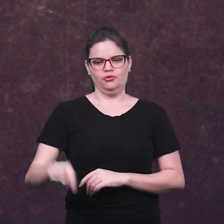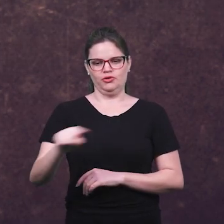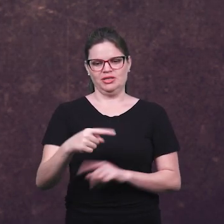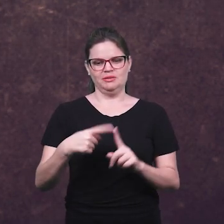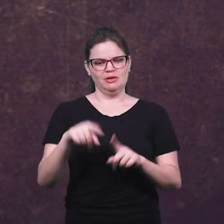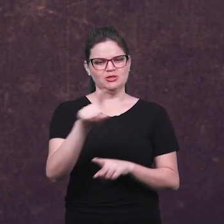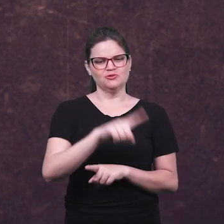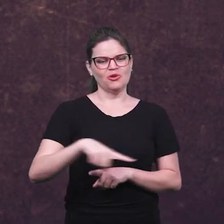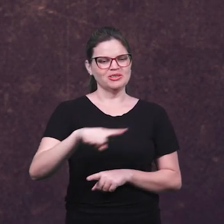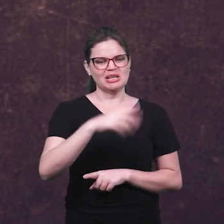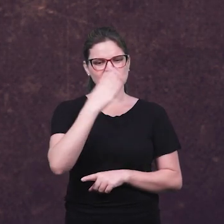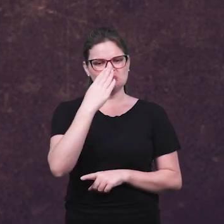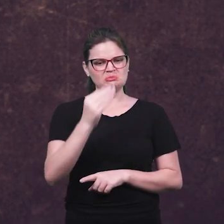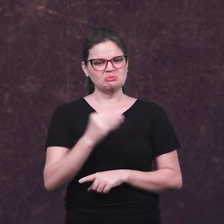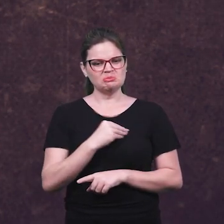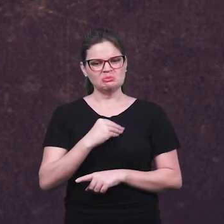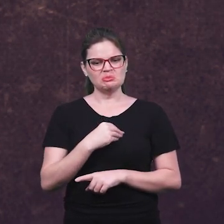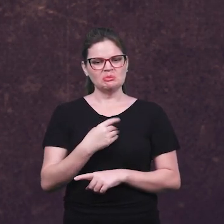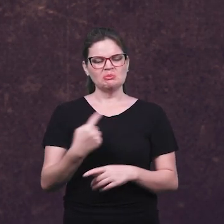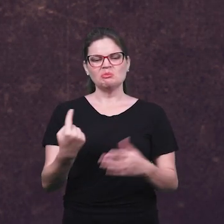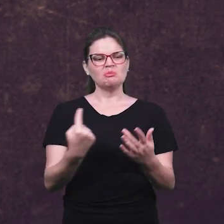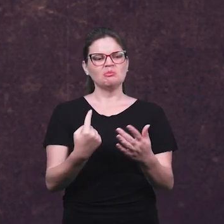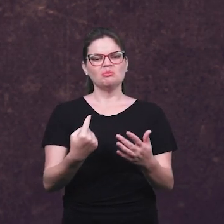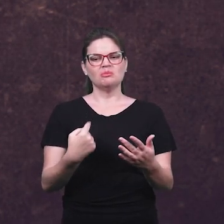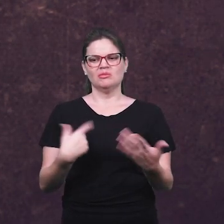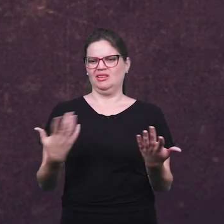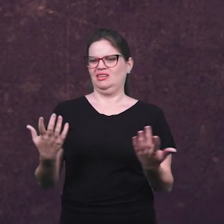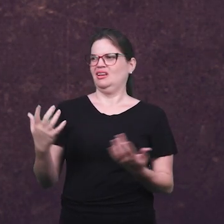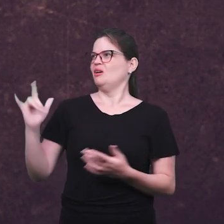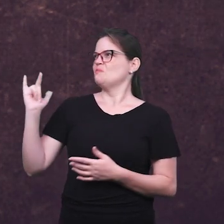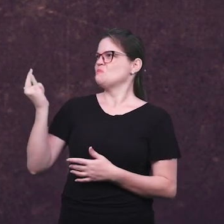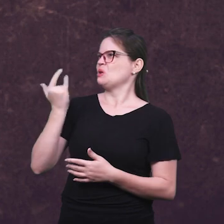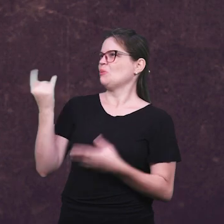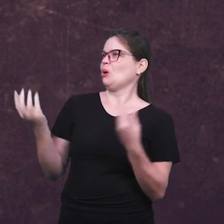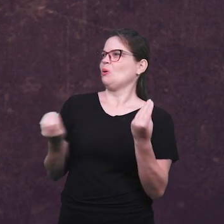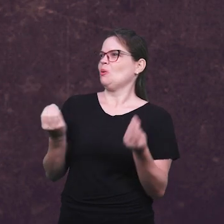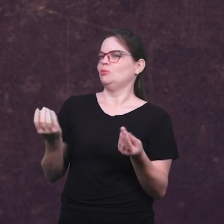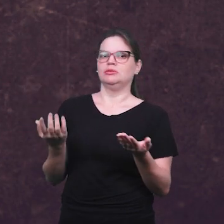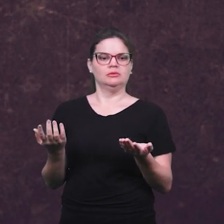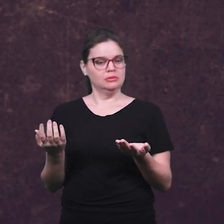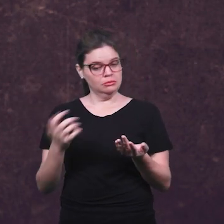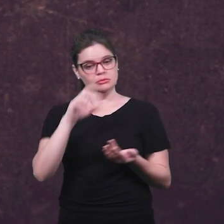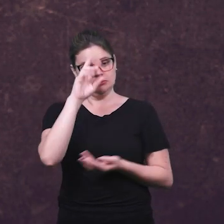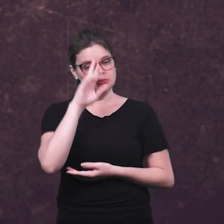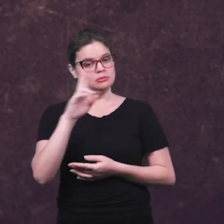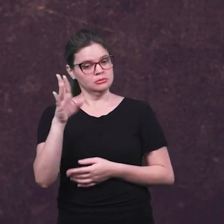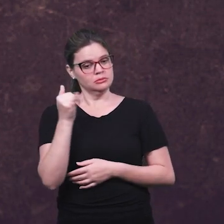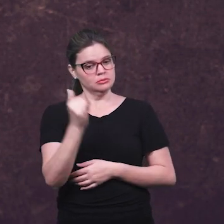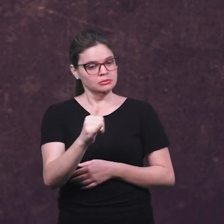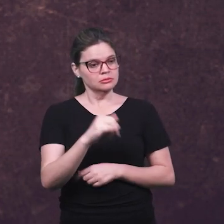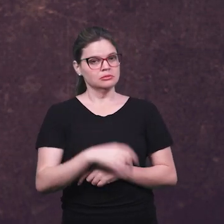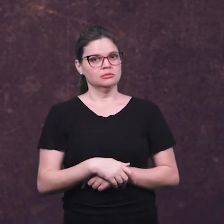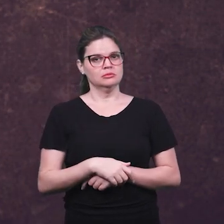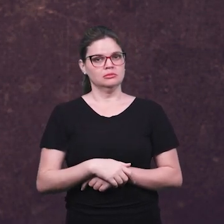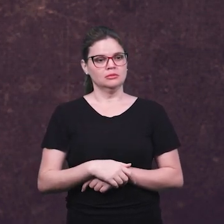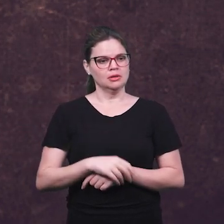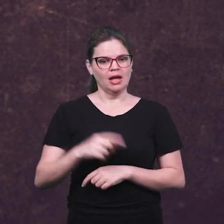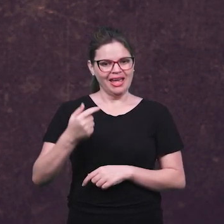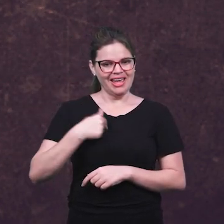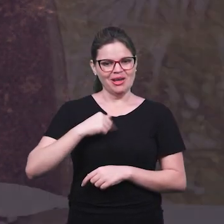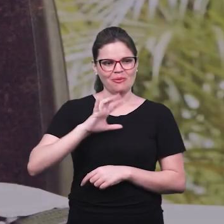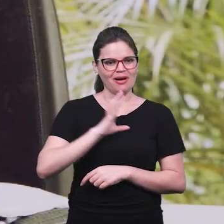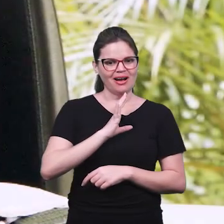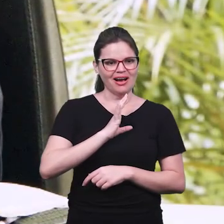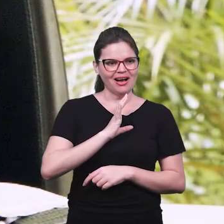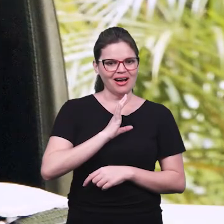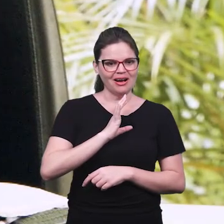vós dizeis: em que nos tem amado? Disse o Senhor: todavia amei a Jacó.